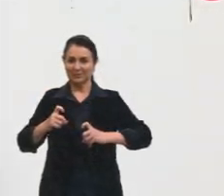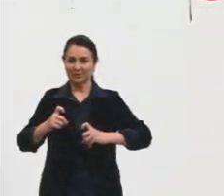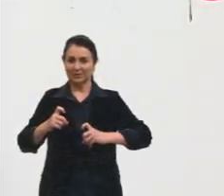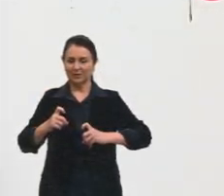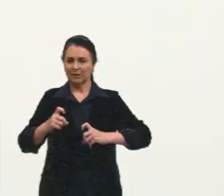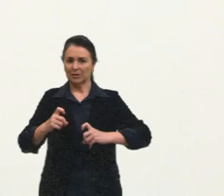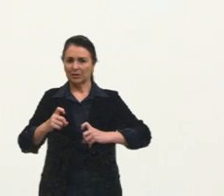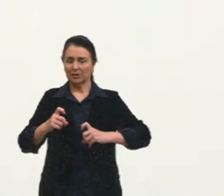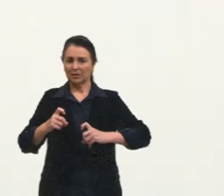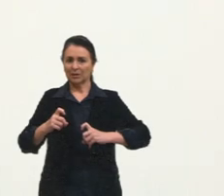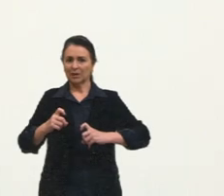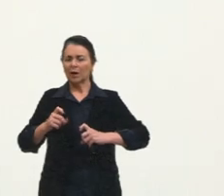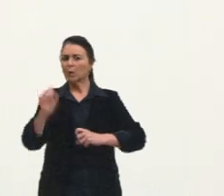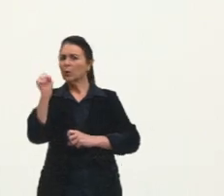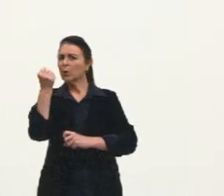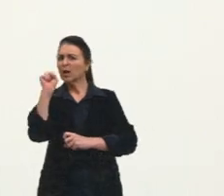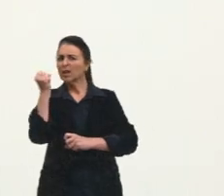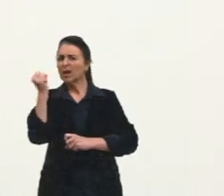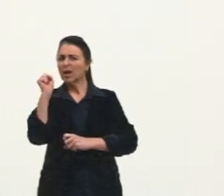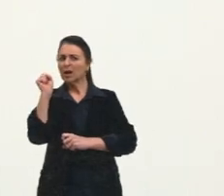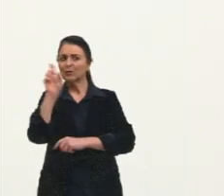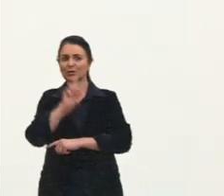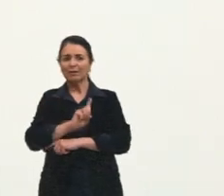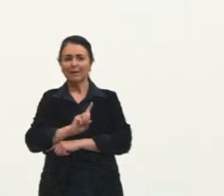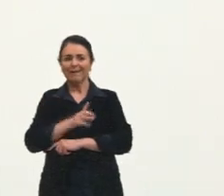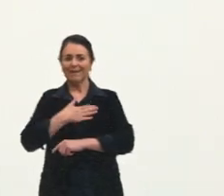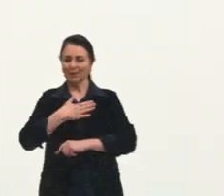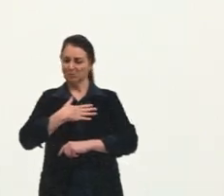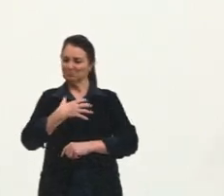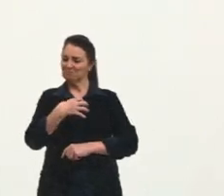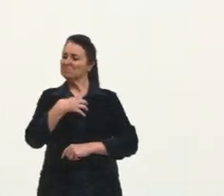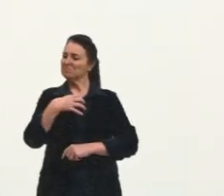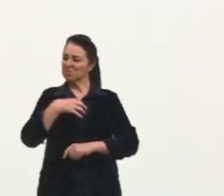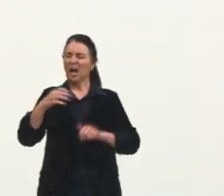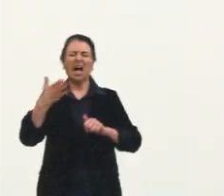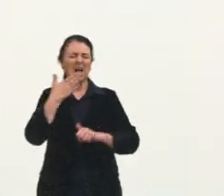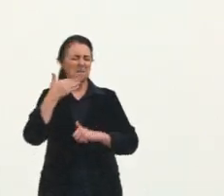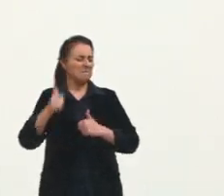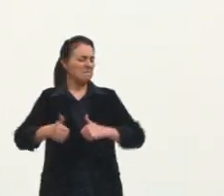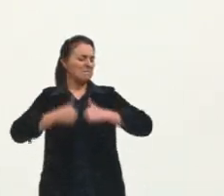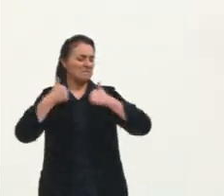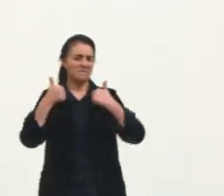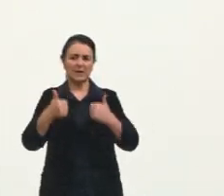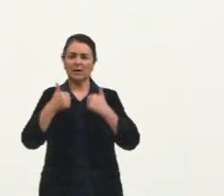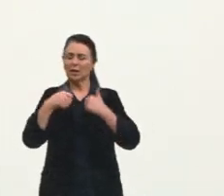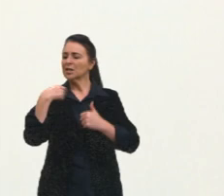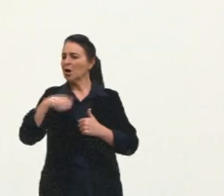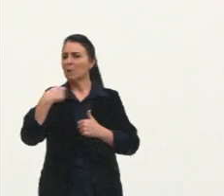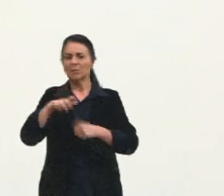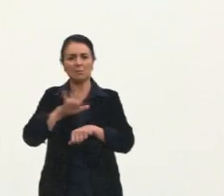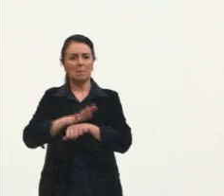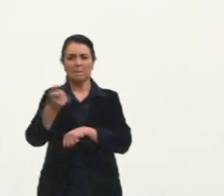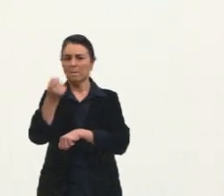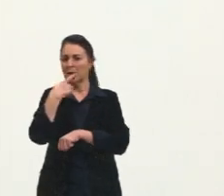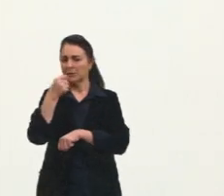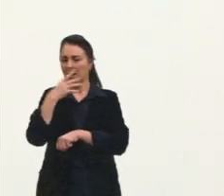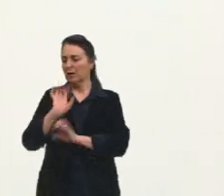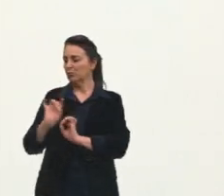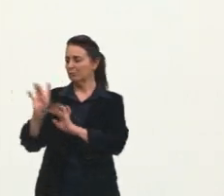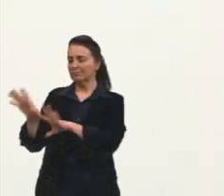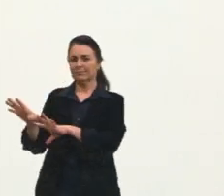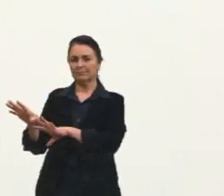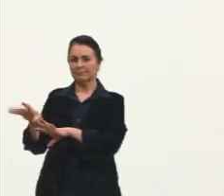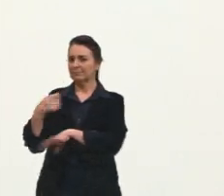E aí no oitavo dia a melhorei tô novinha em folha não preciso mais tomar o antibiótico